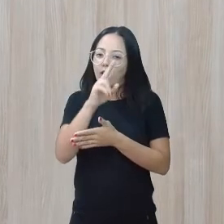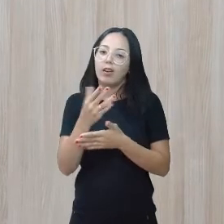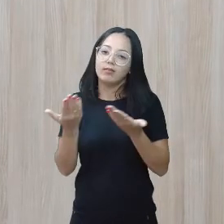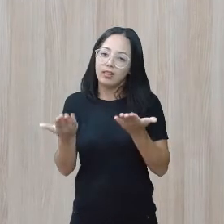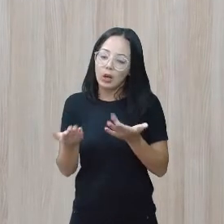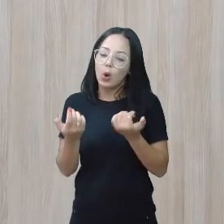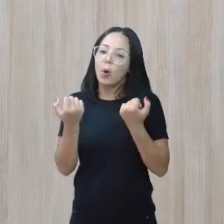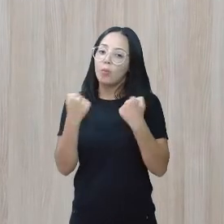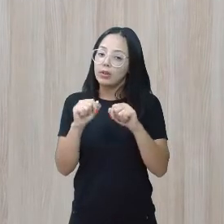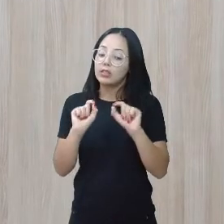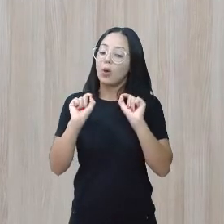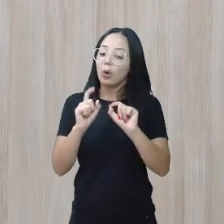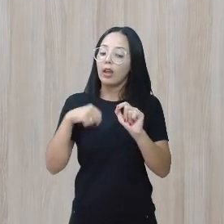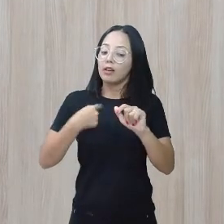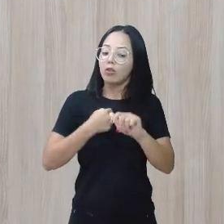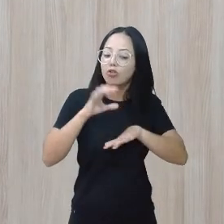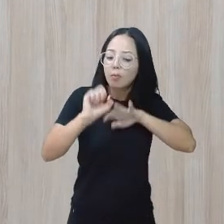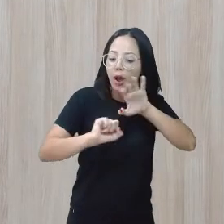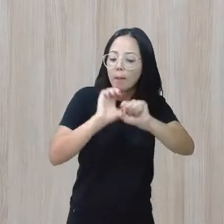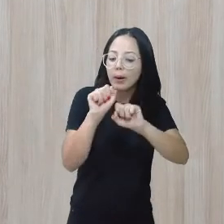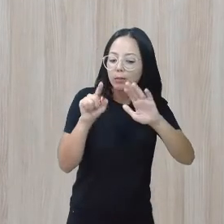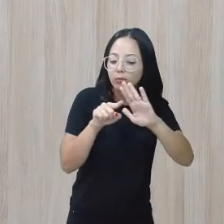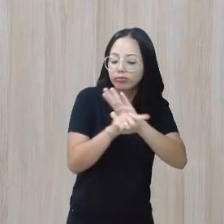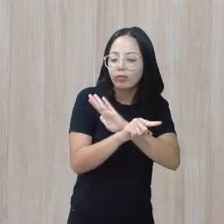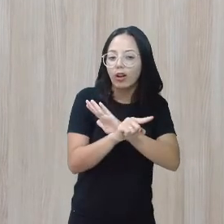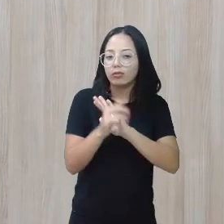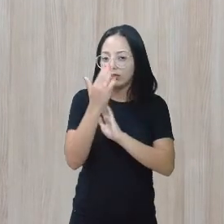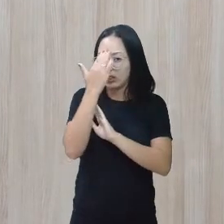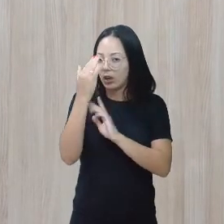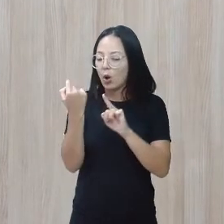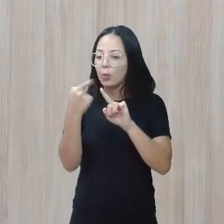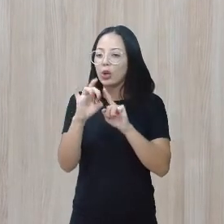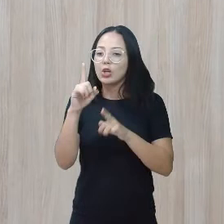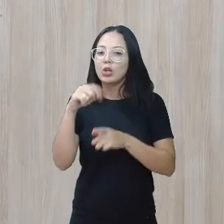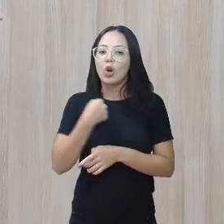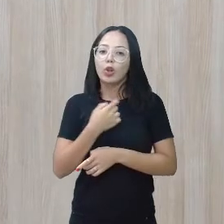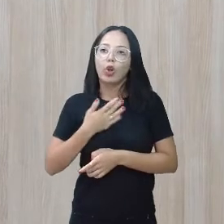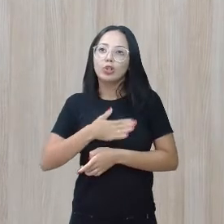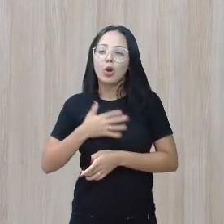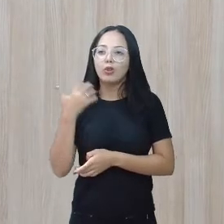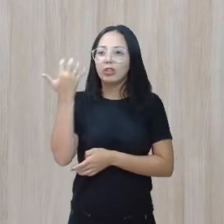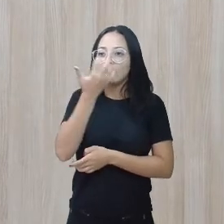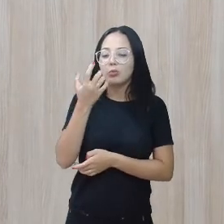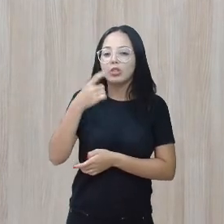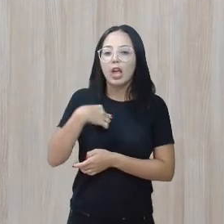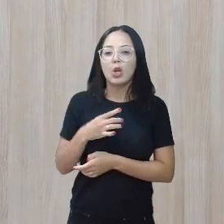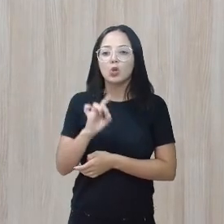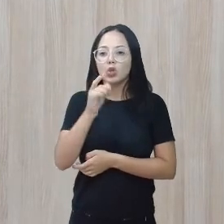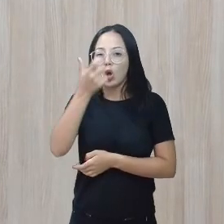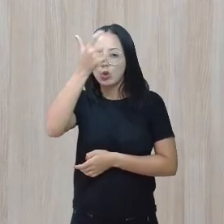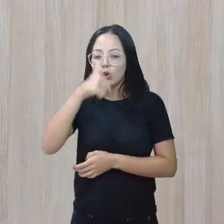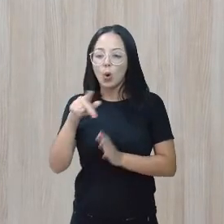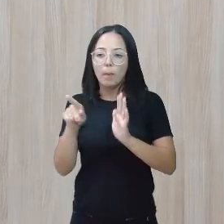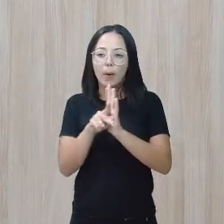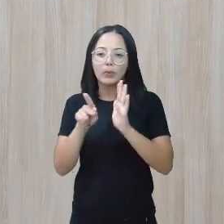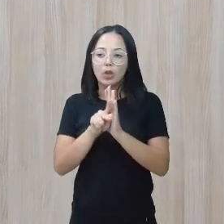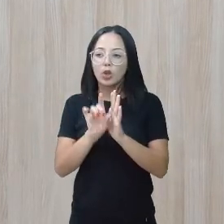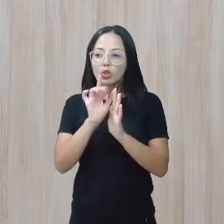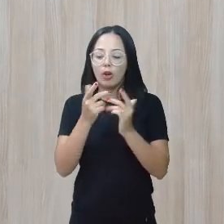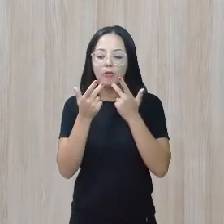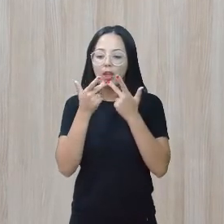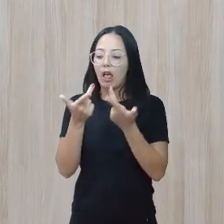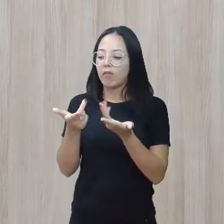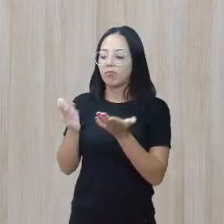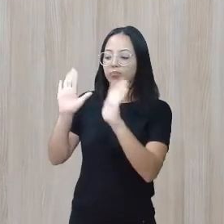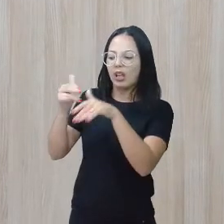noção. E assim vale também para as outras formas de arte. Não é só porque a gente gosta de música que a gente tem que virar a cara e dizer não